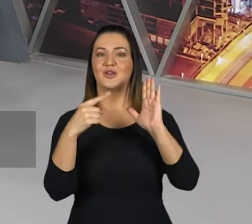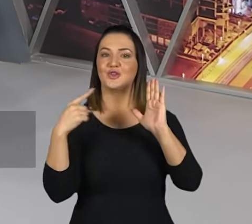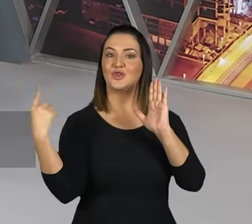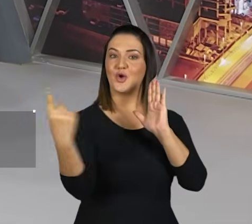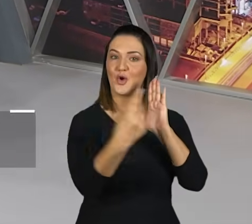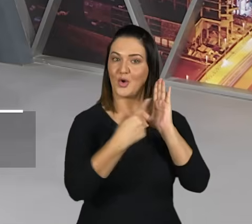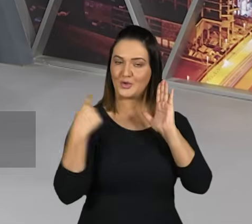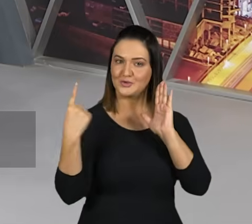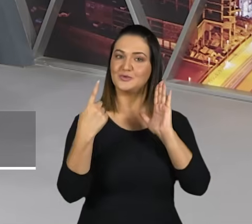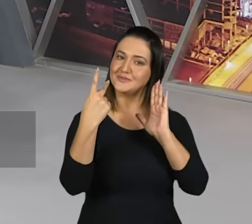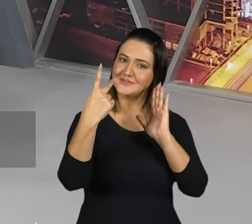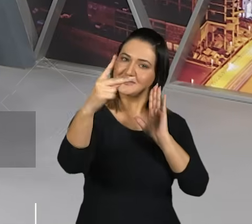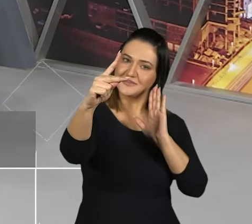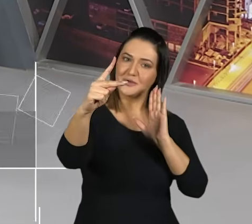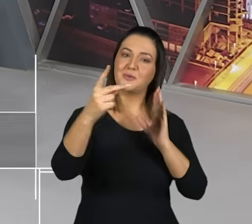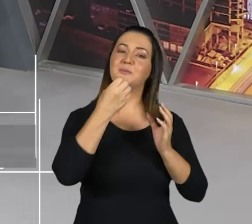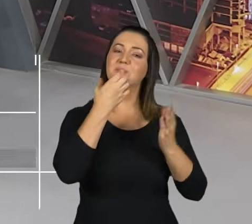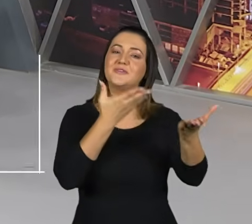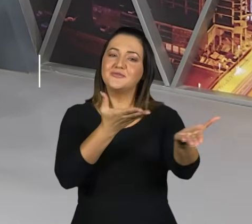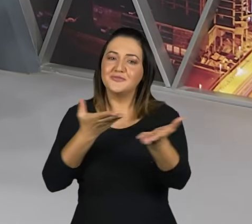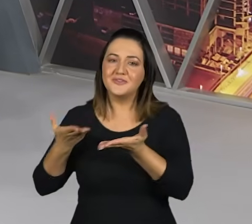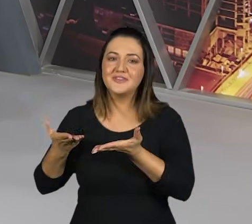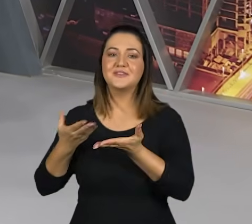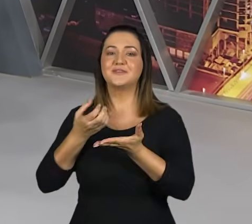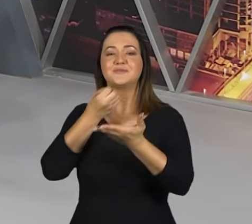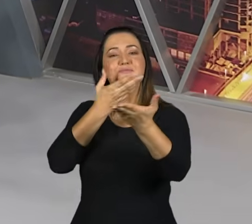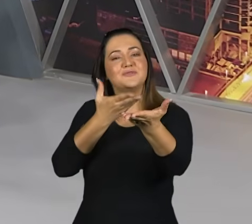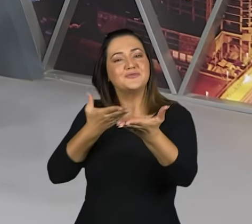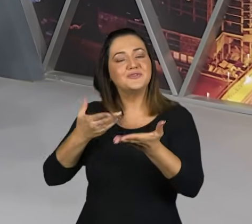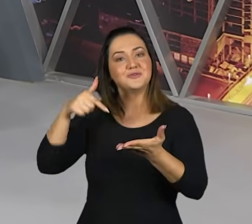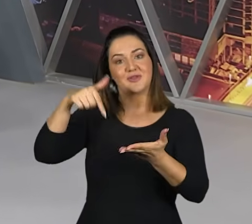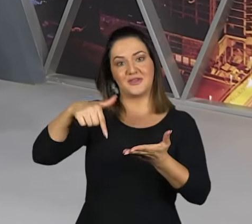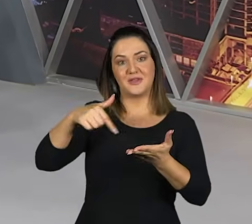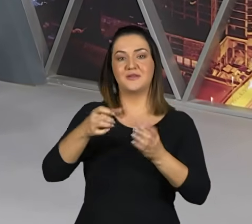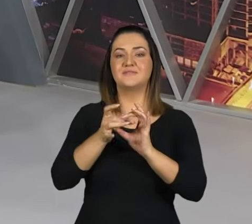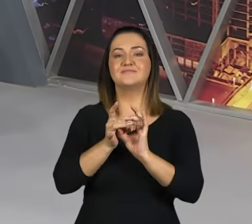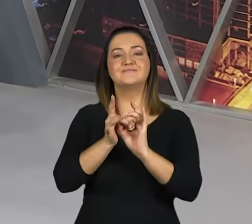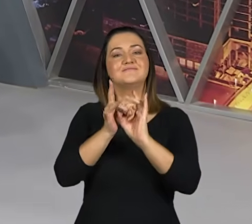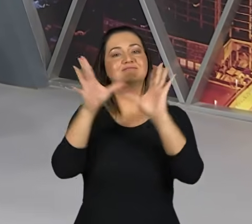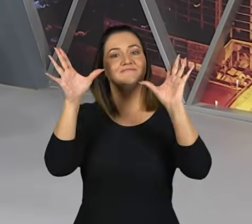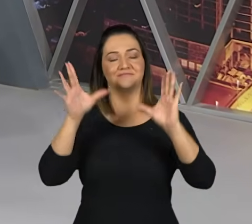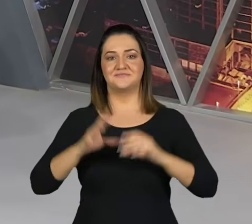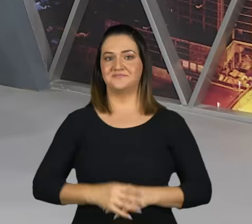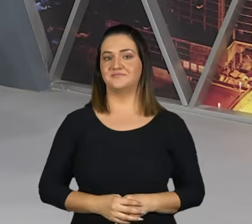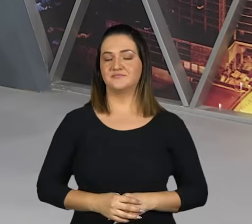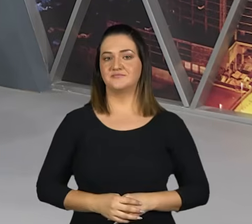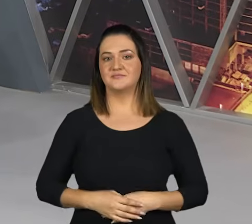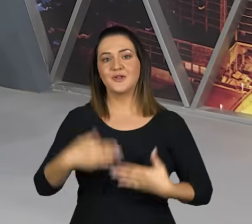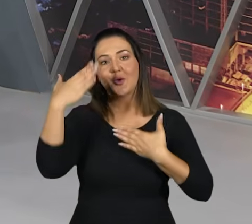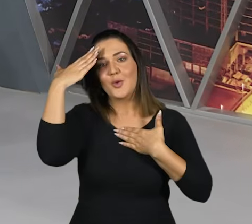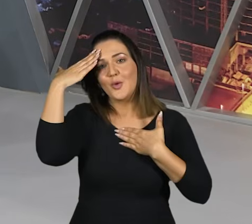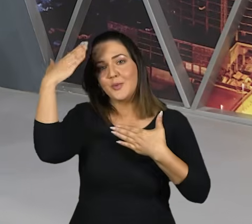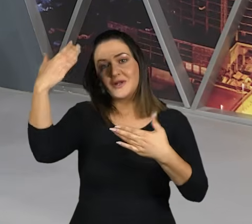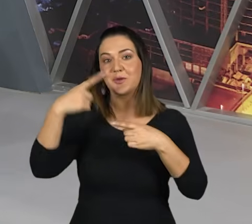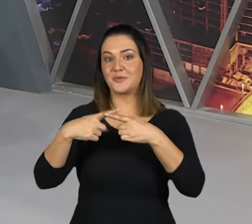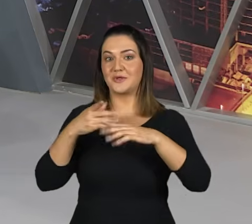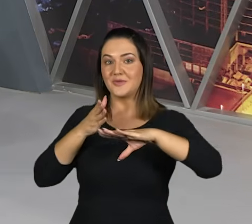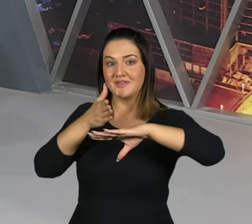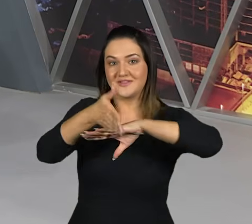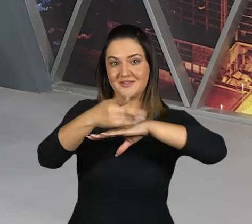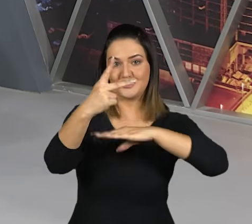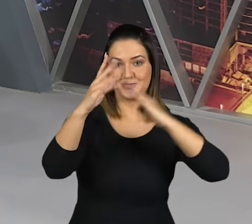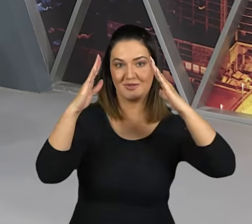nosso programa, é o seu programa. Seja bem-vindo, seja bem-vinda, fica bem à vontade, ok? Obrigado por me